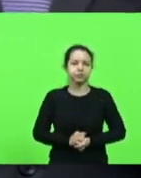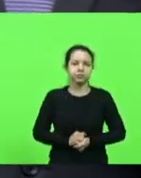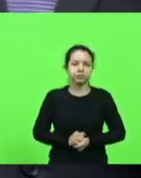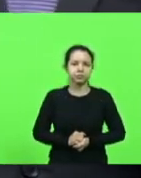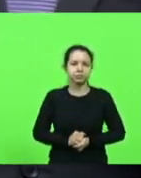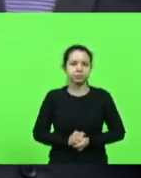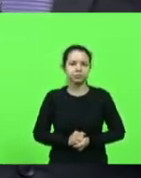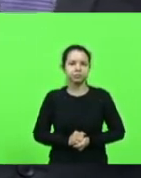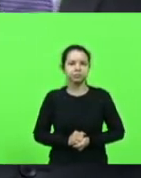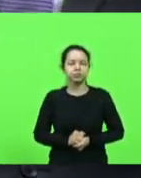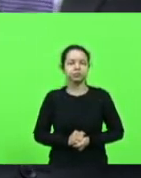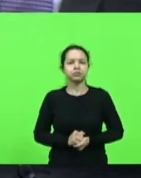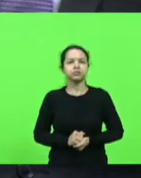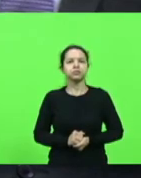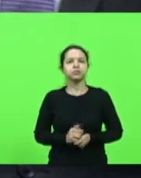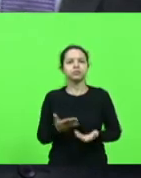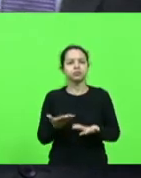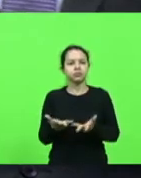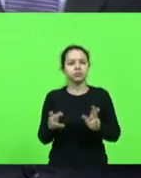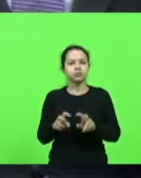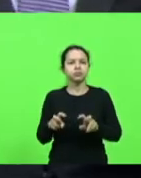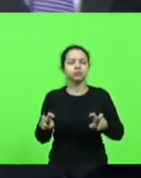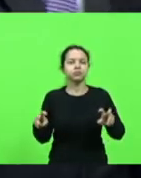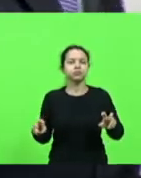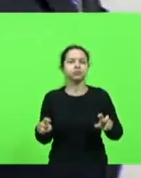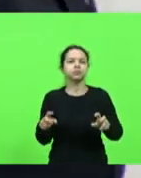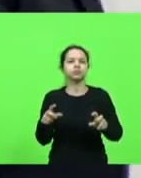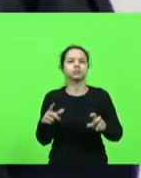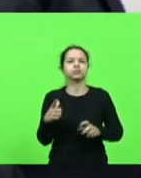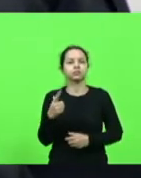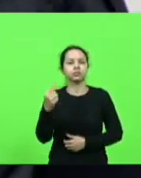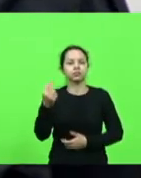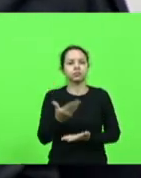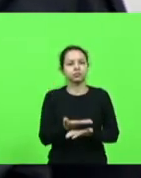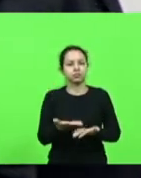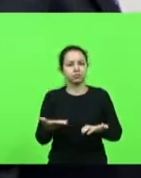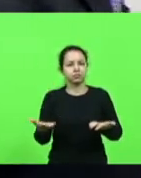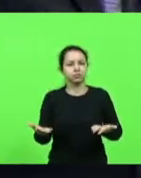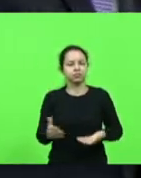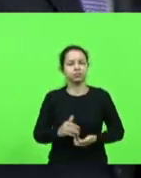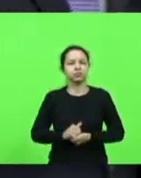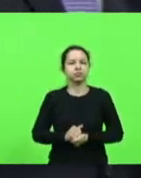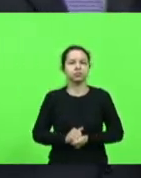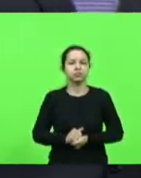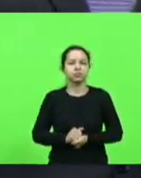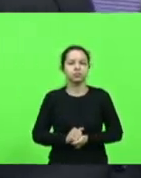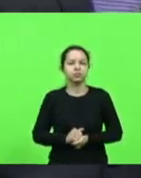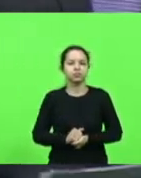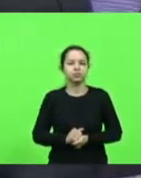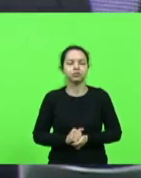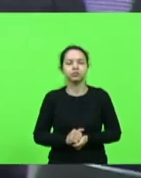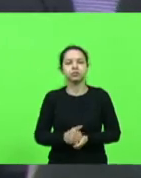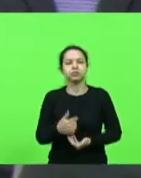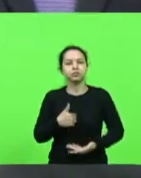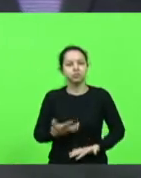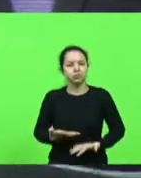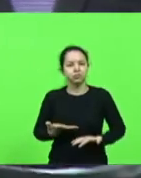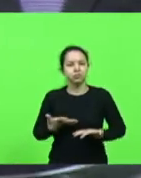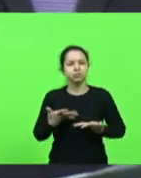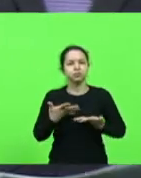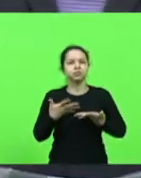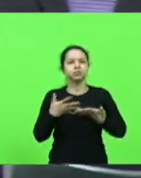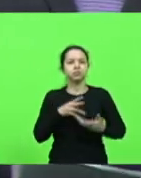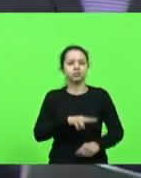Confrades acadêmicos, senhoras e senhores. É com grande júbilo que subo esta